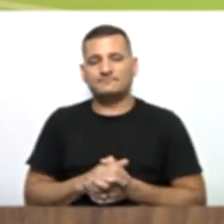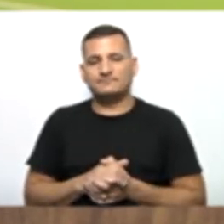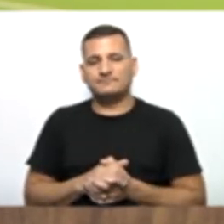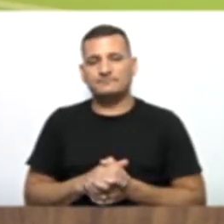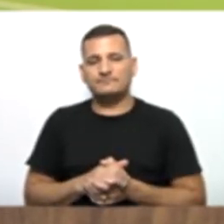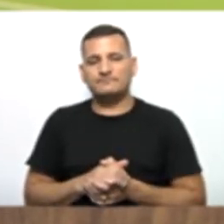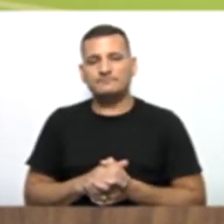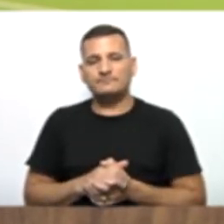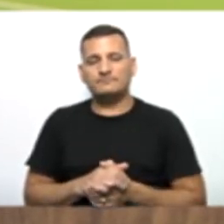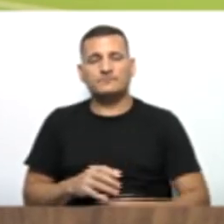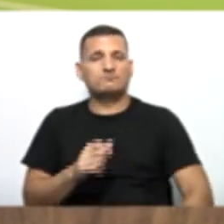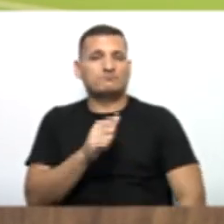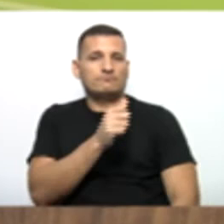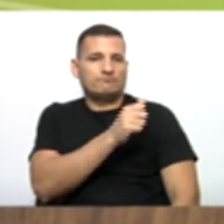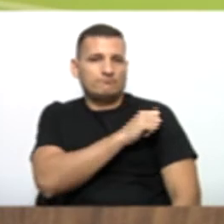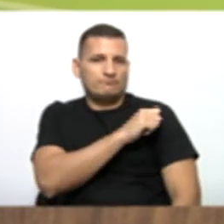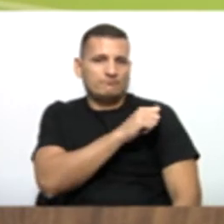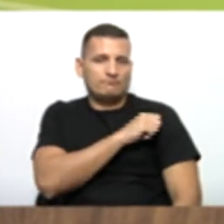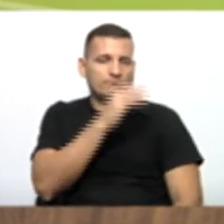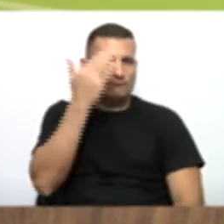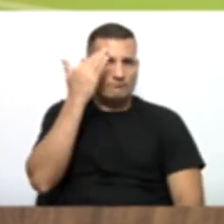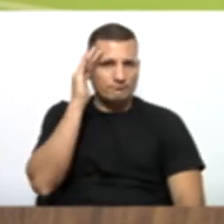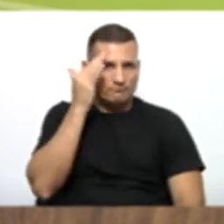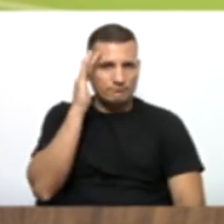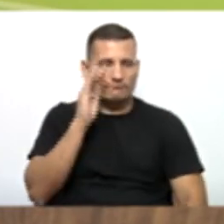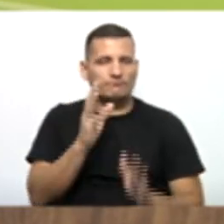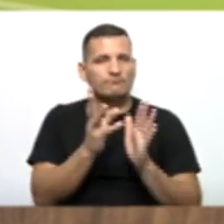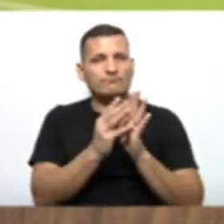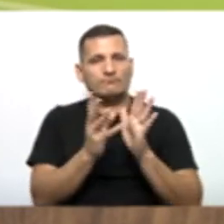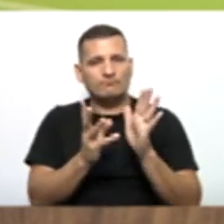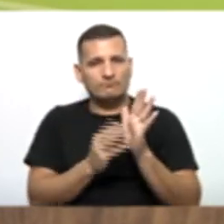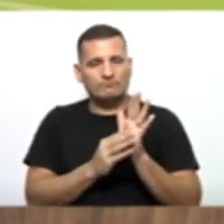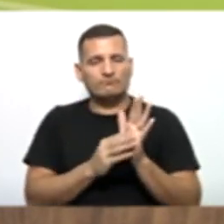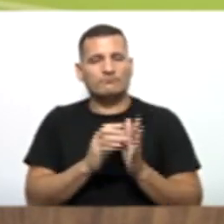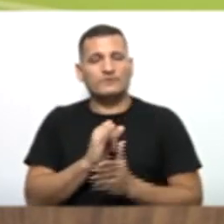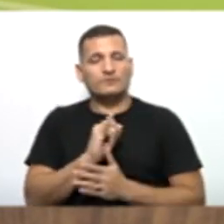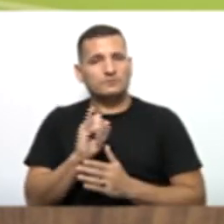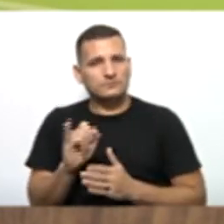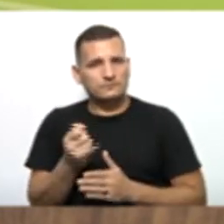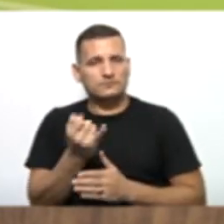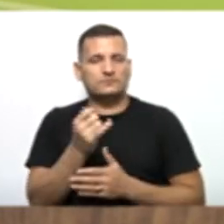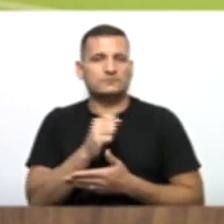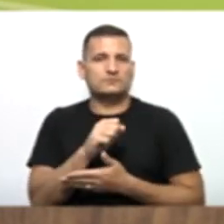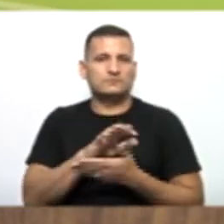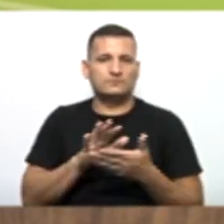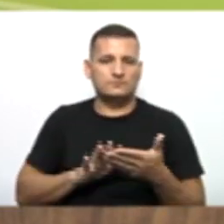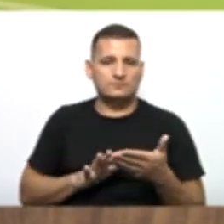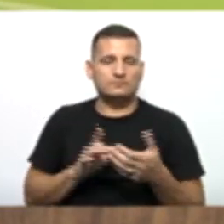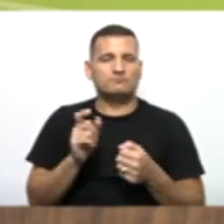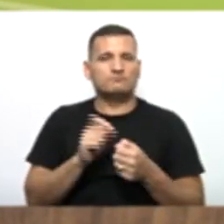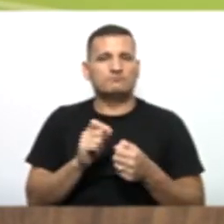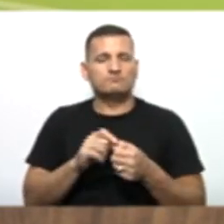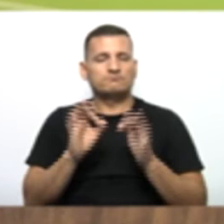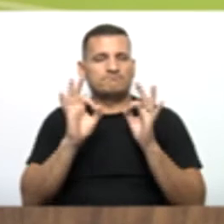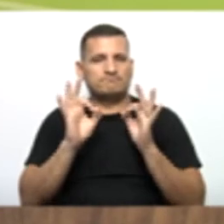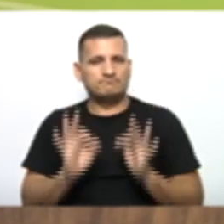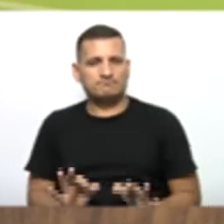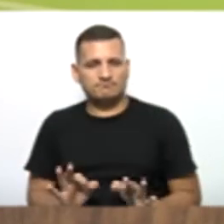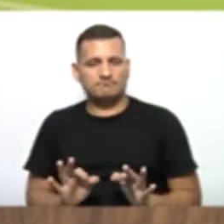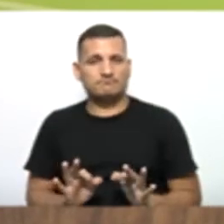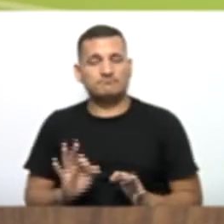alunos compreenderam o conteúdo, os alunos aproveitaram o exercício, fizeram corretamente,